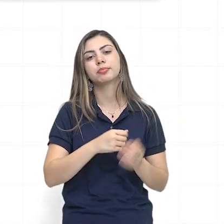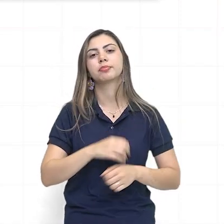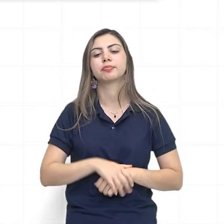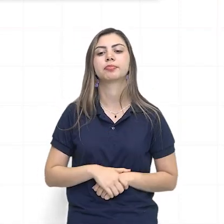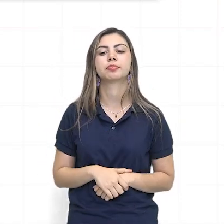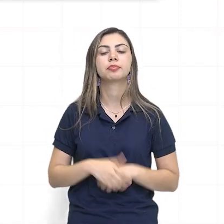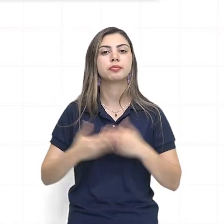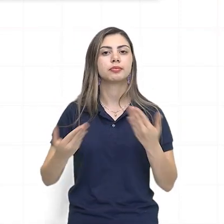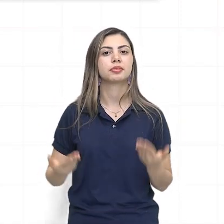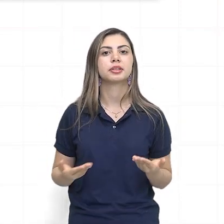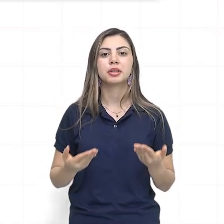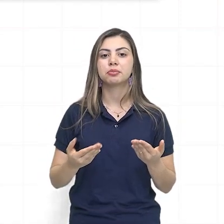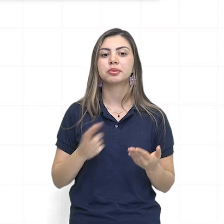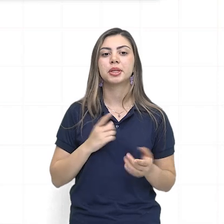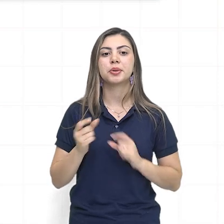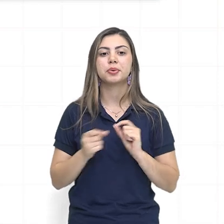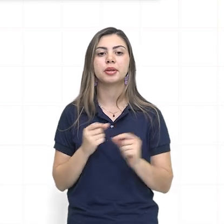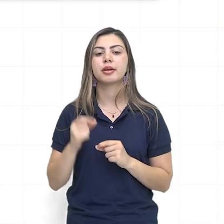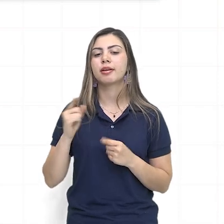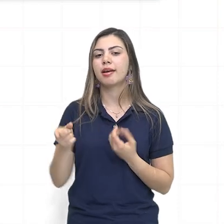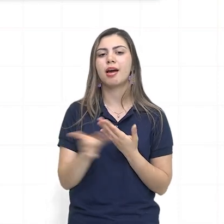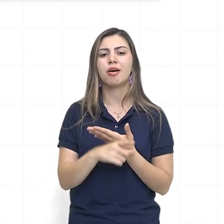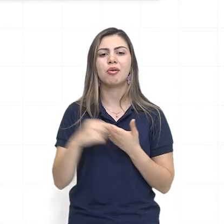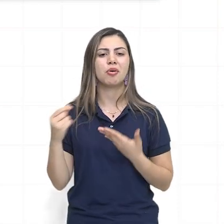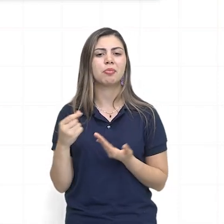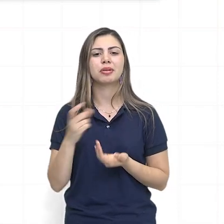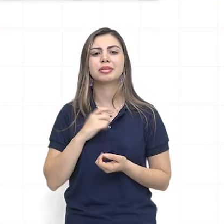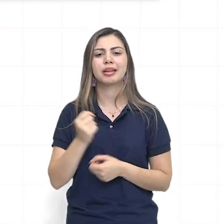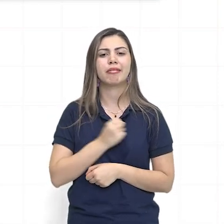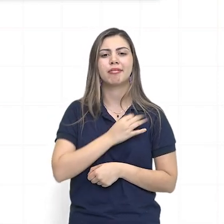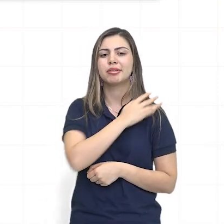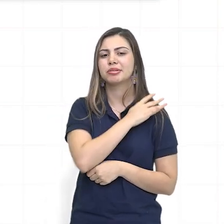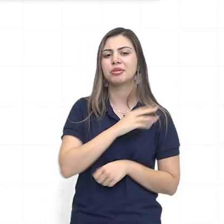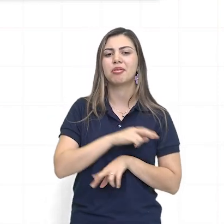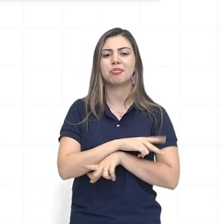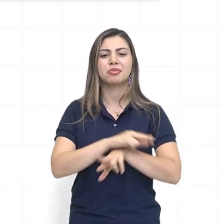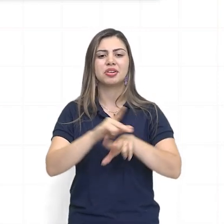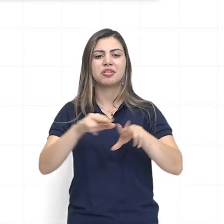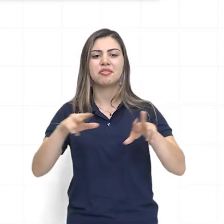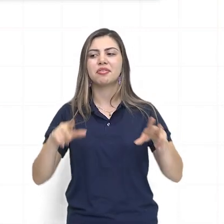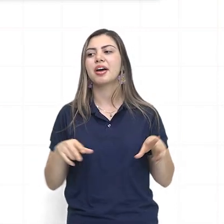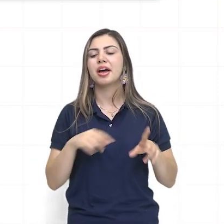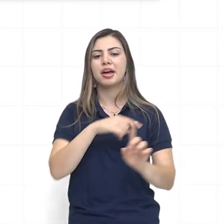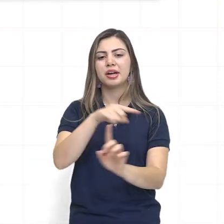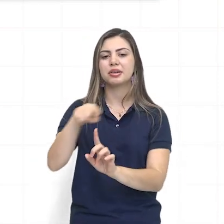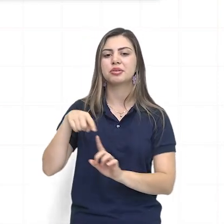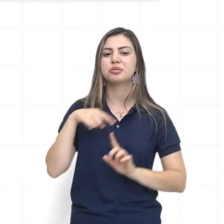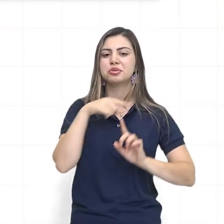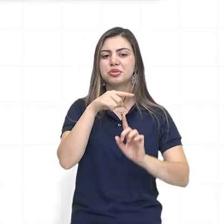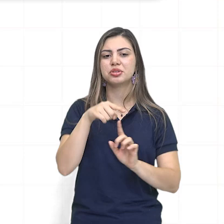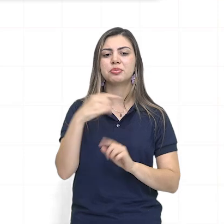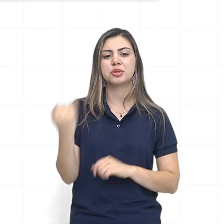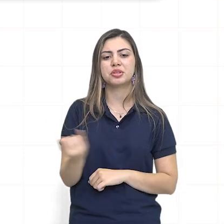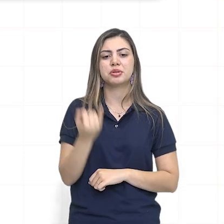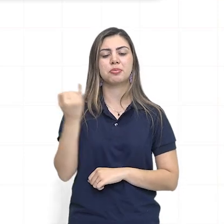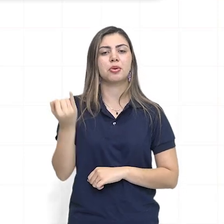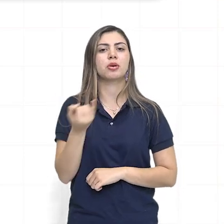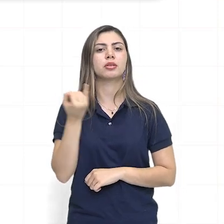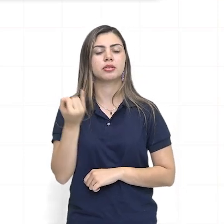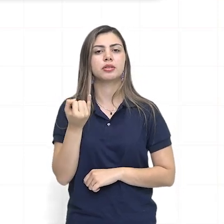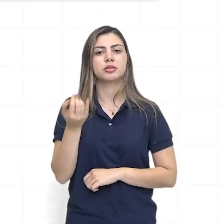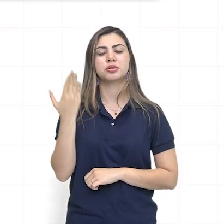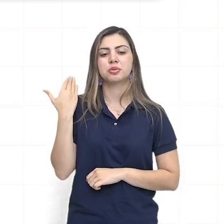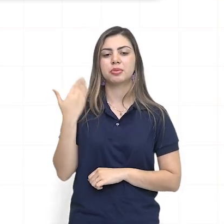antiga, tá? Então, obras de Aristóteles, Cícero, Lucano, Plínio, Estácio,